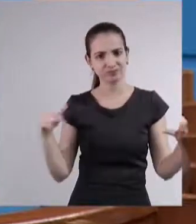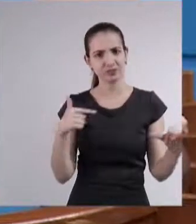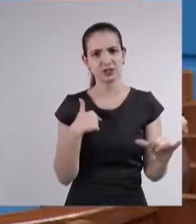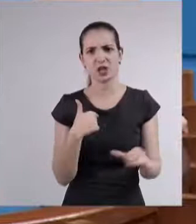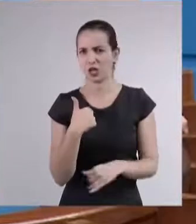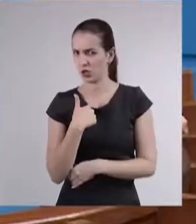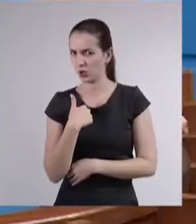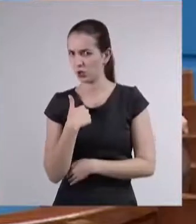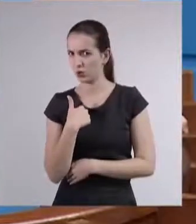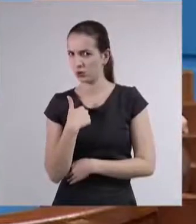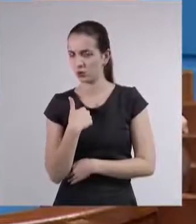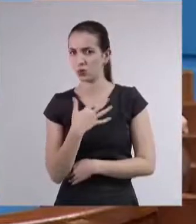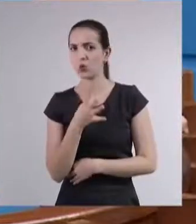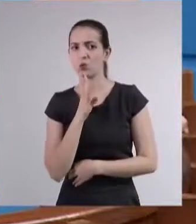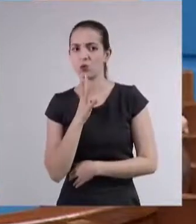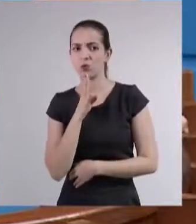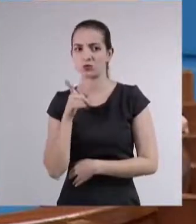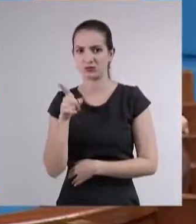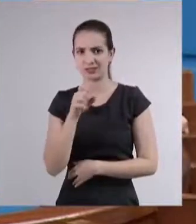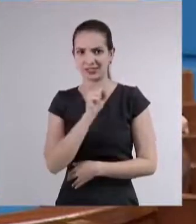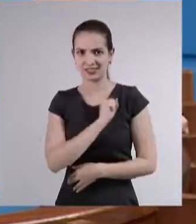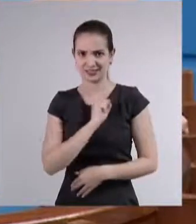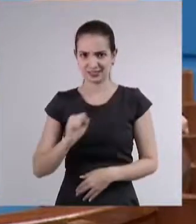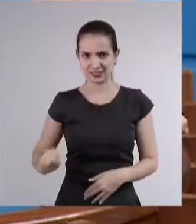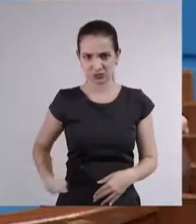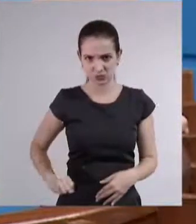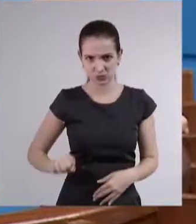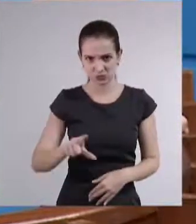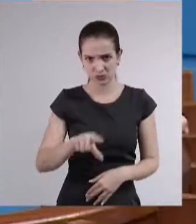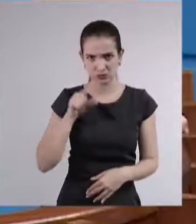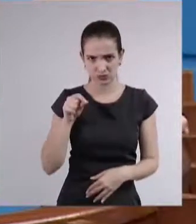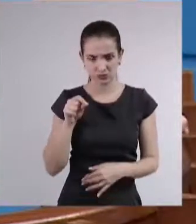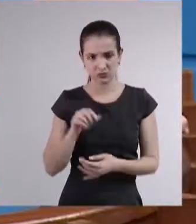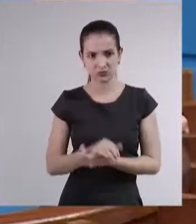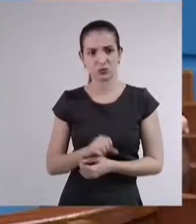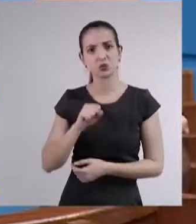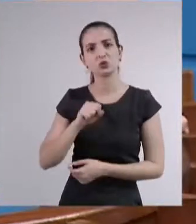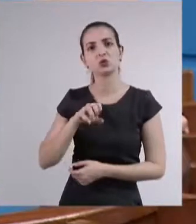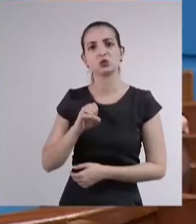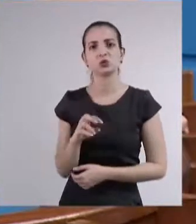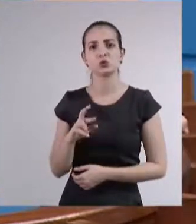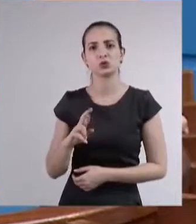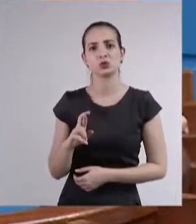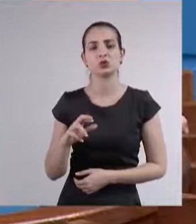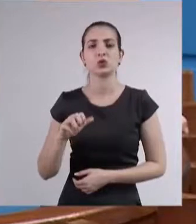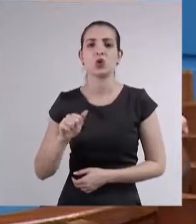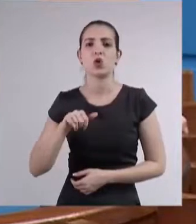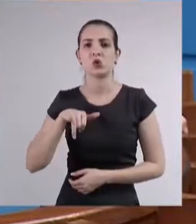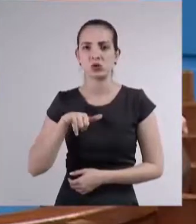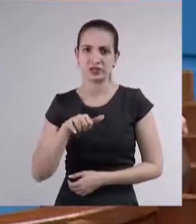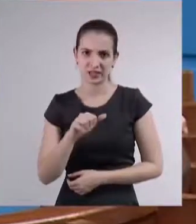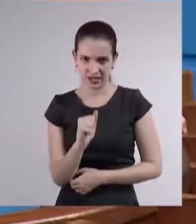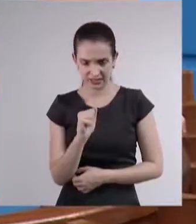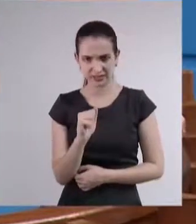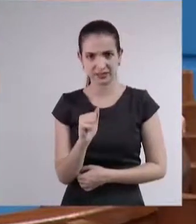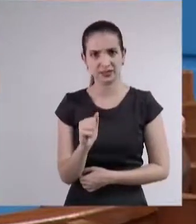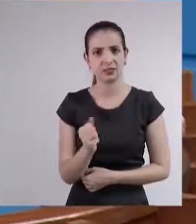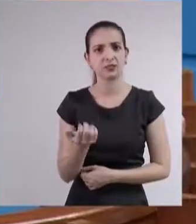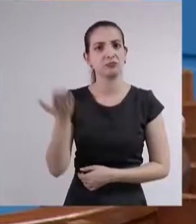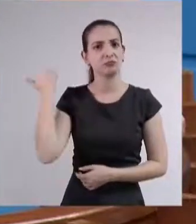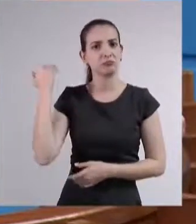fiquei conhecendo a senadora eleita, Soraya, na semana da